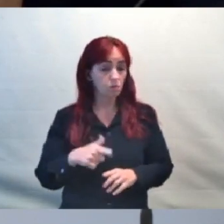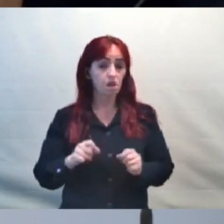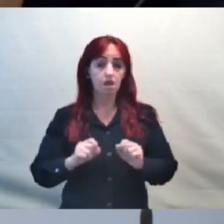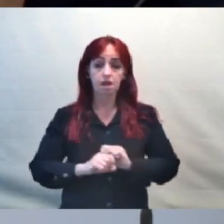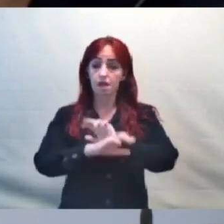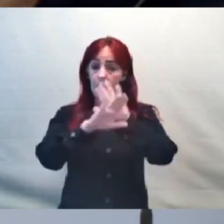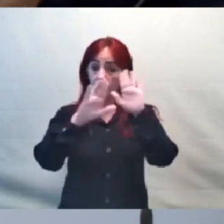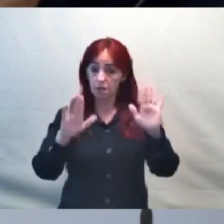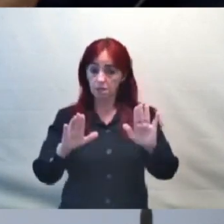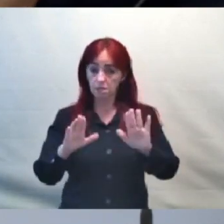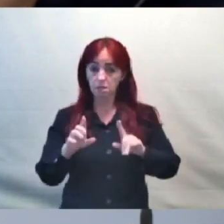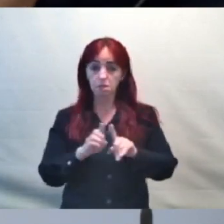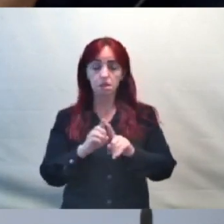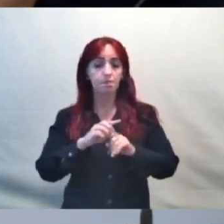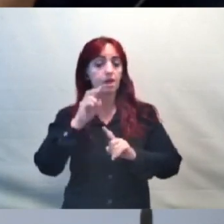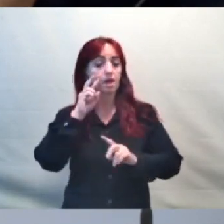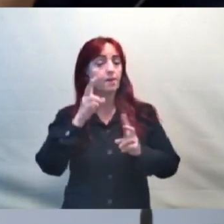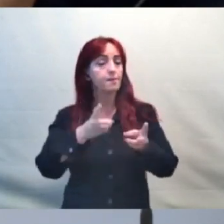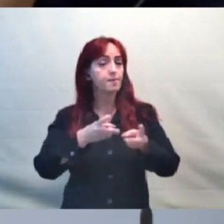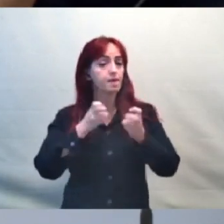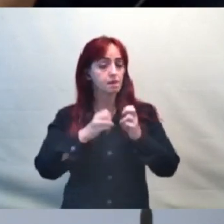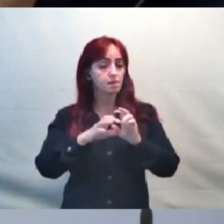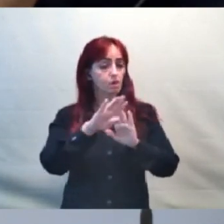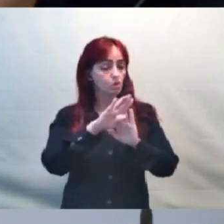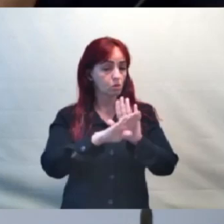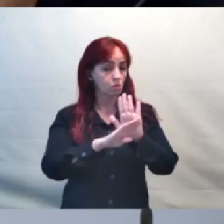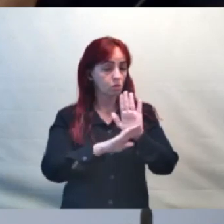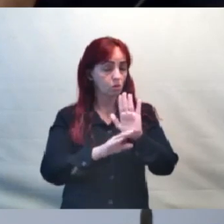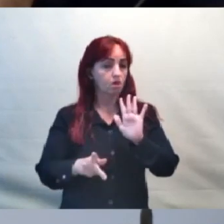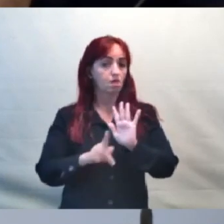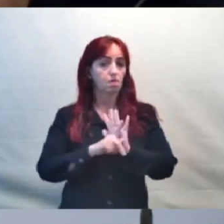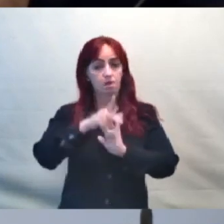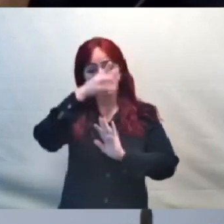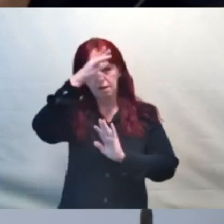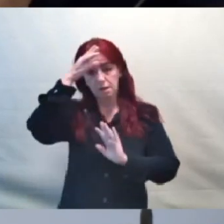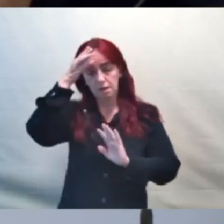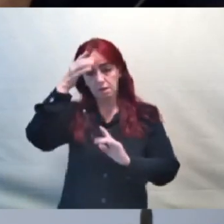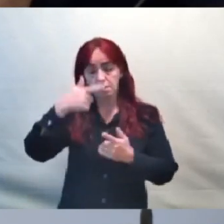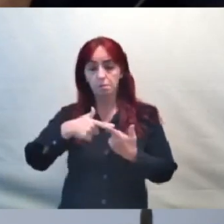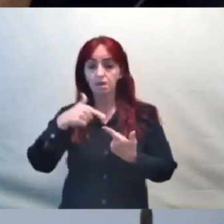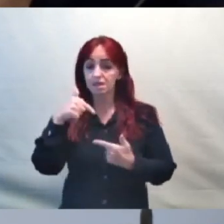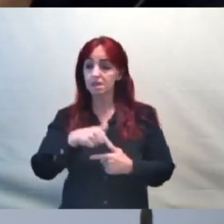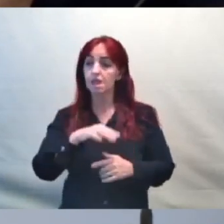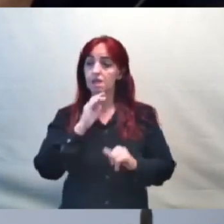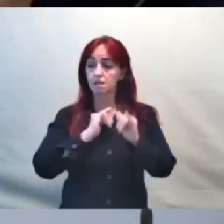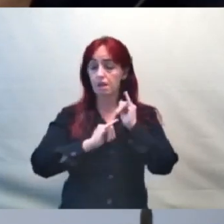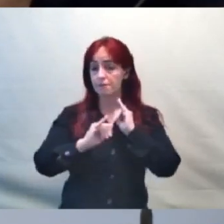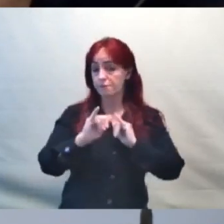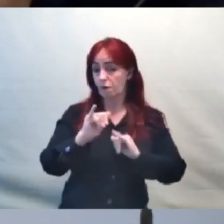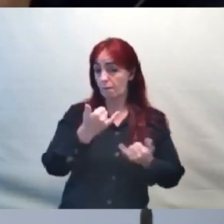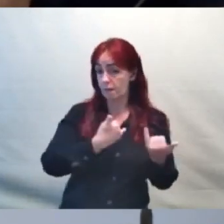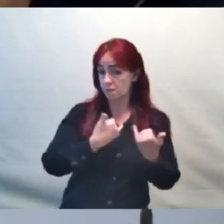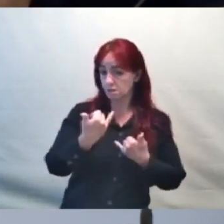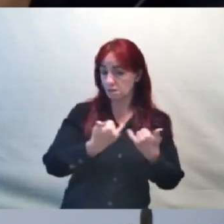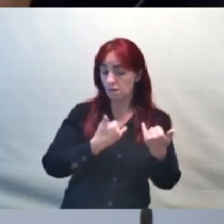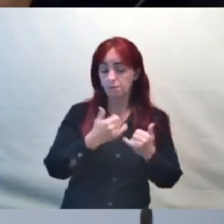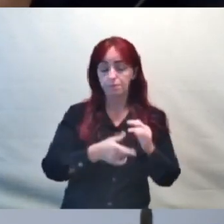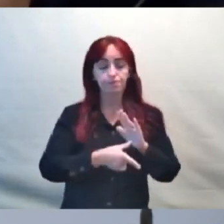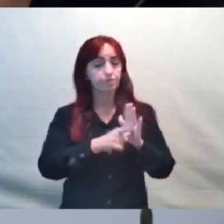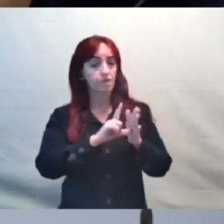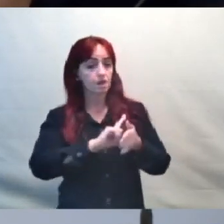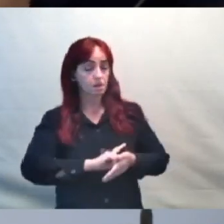observando o cronograma da própria Câmara. Porque se essa informação, por exemplo, antecedesse a discussão da LOA